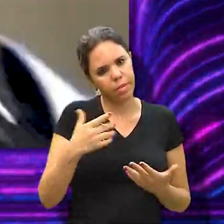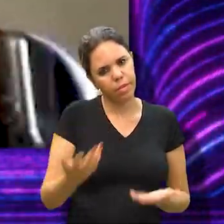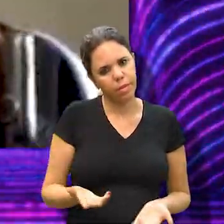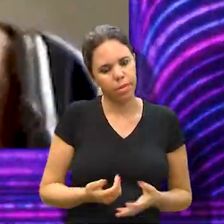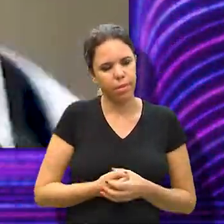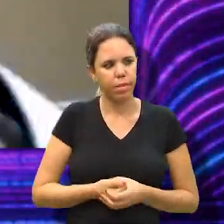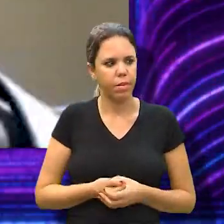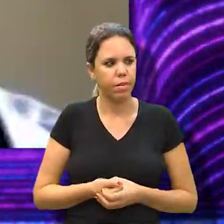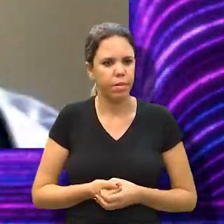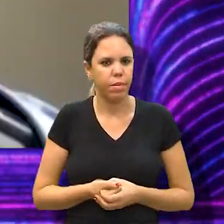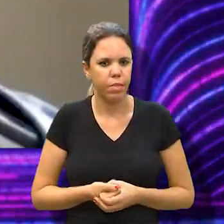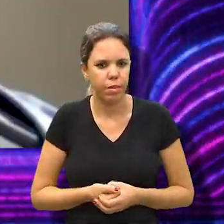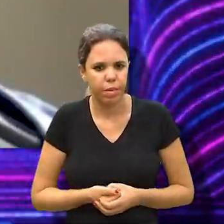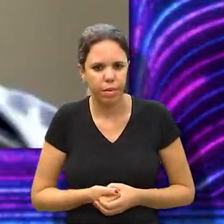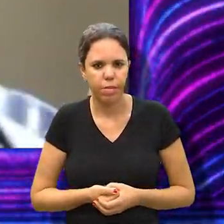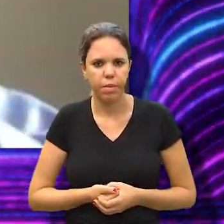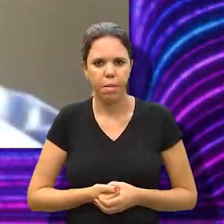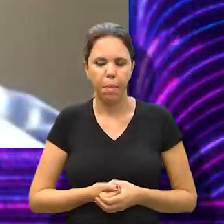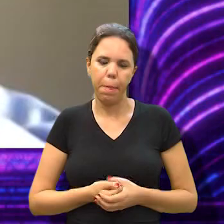tive foram, assim,